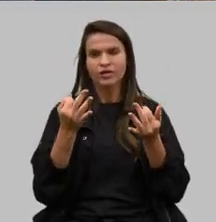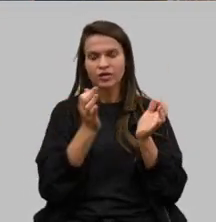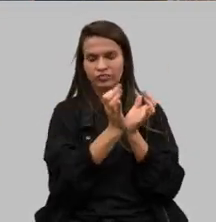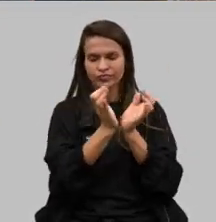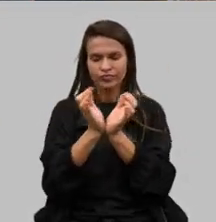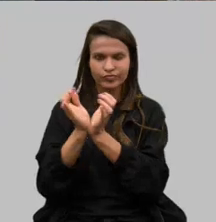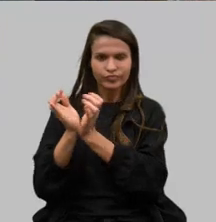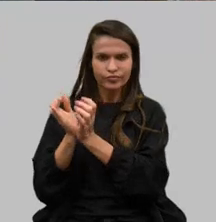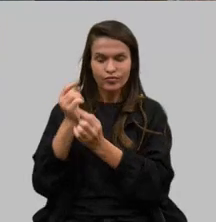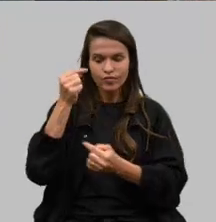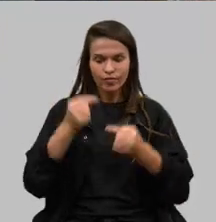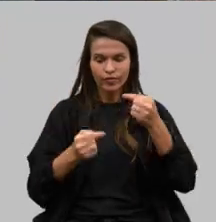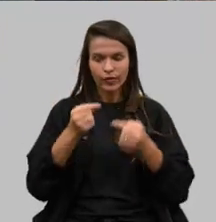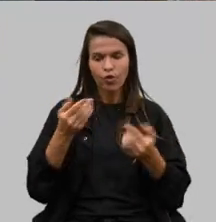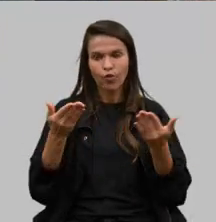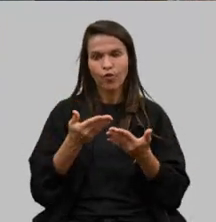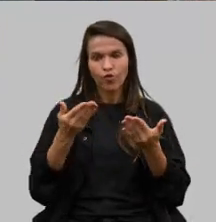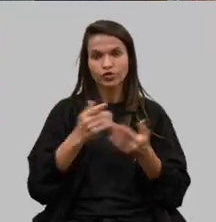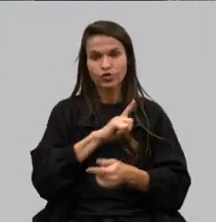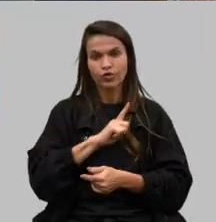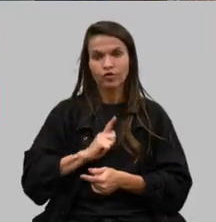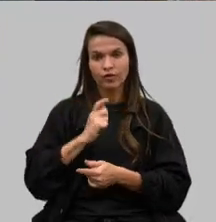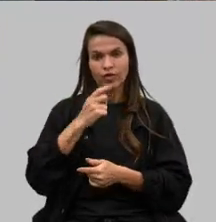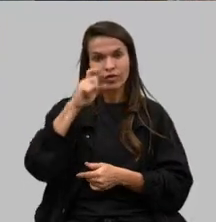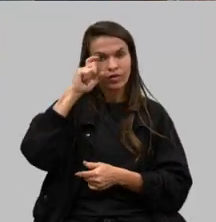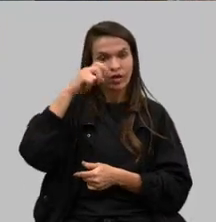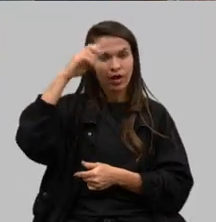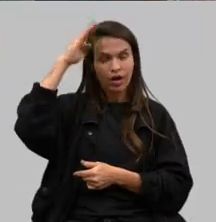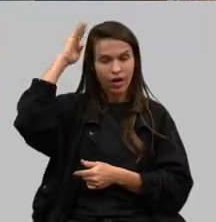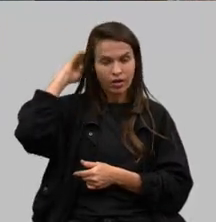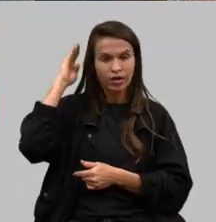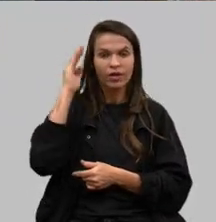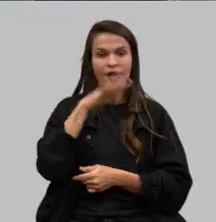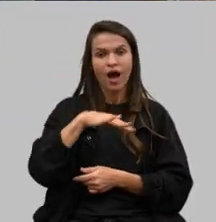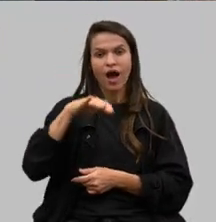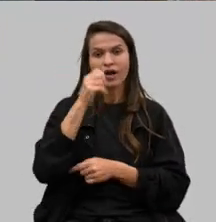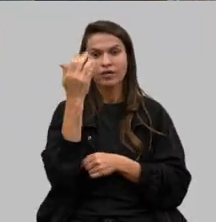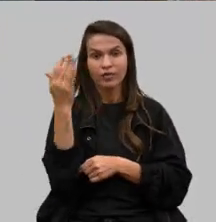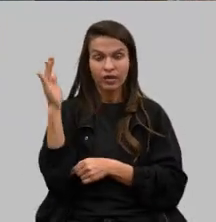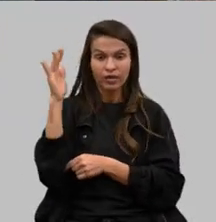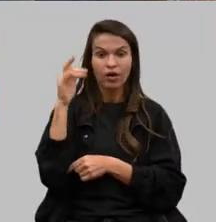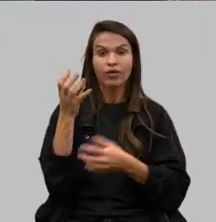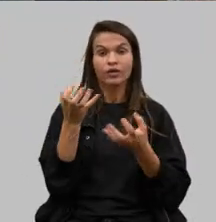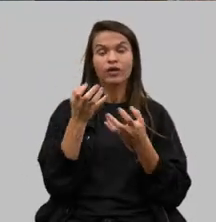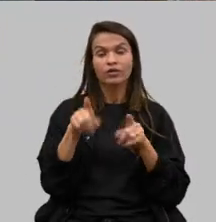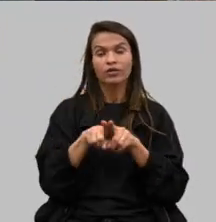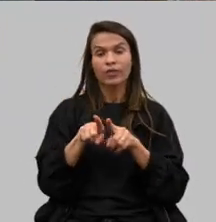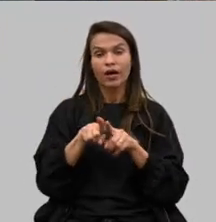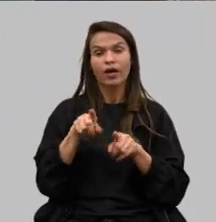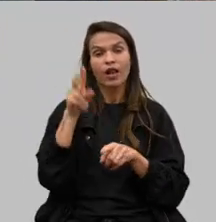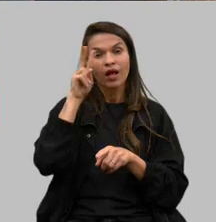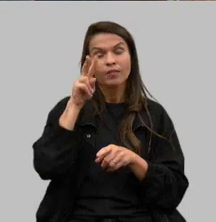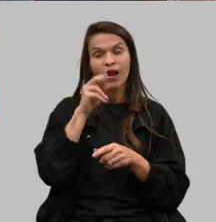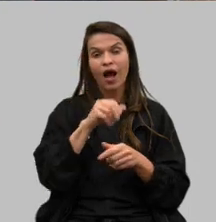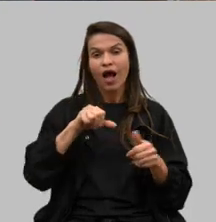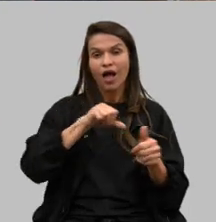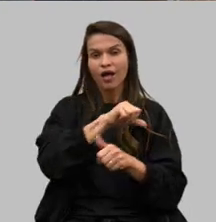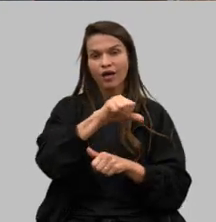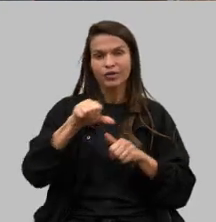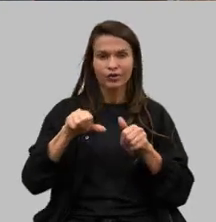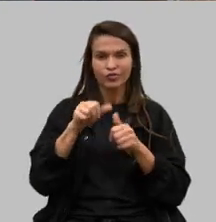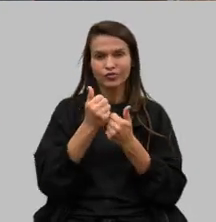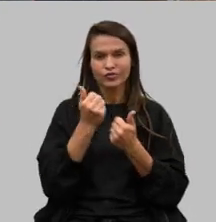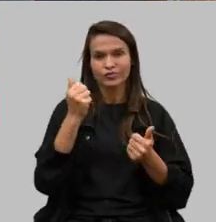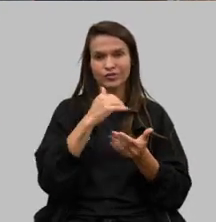política hoje do governo Zema na área ambiental e eu quero lembrar também a troca do subsecretário de fiscalização